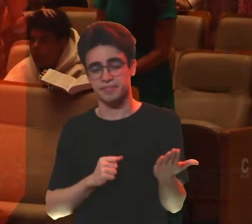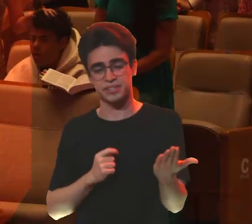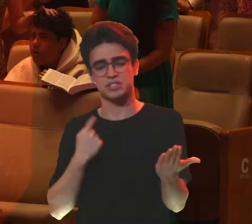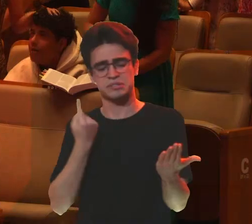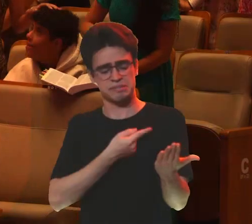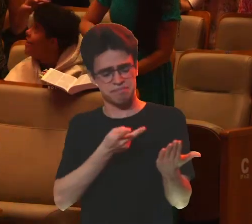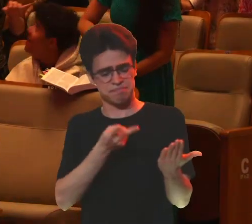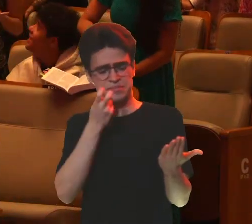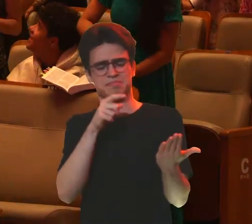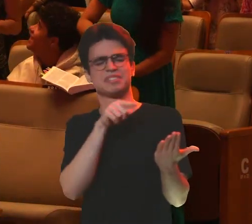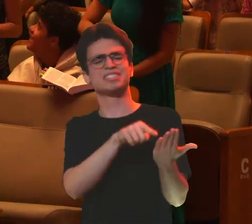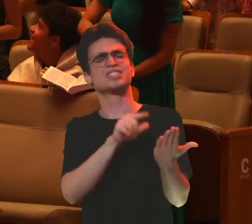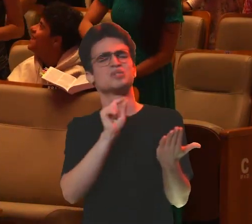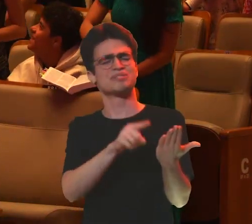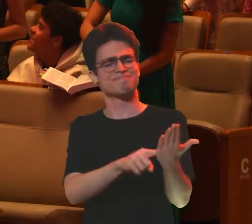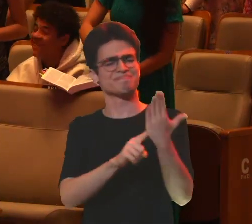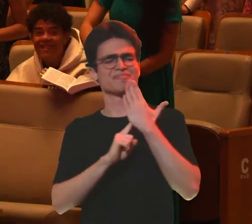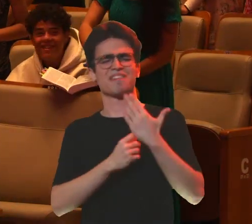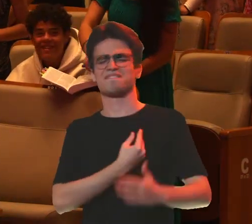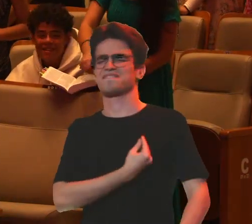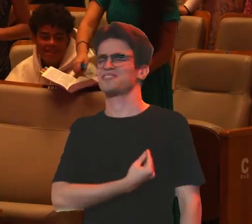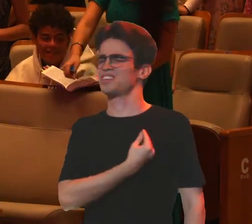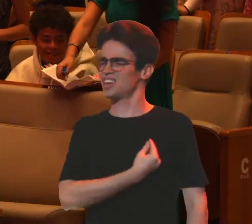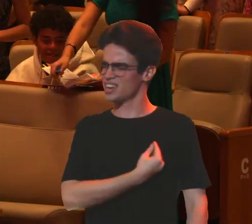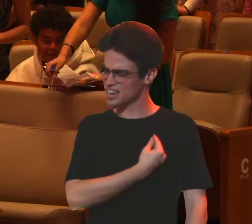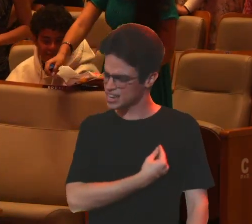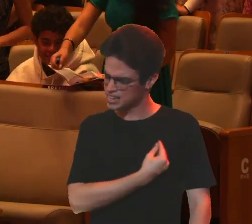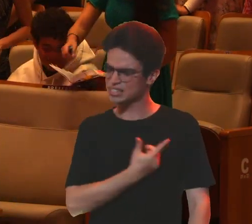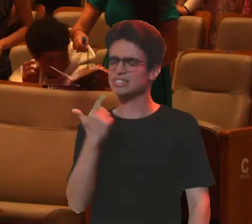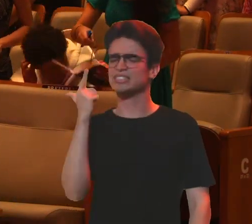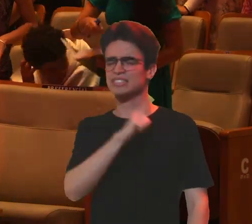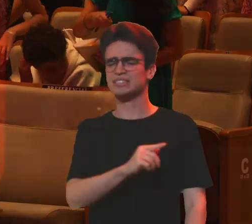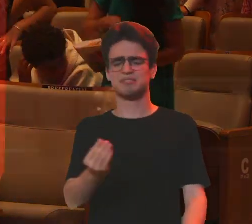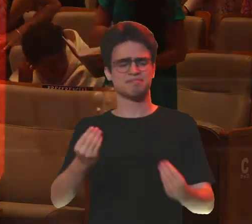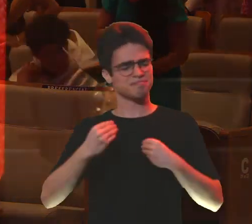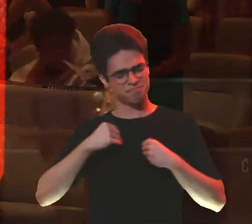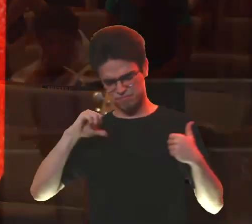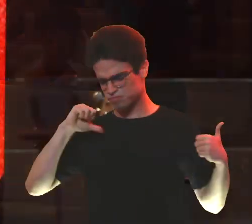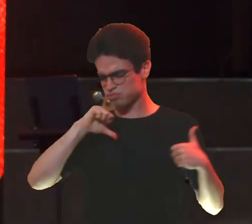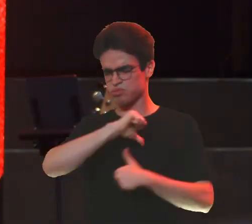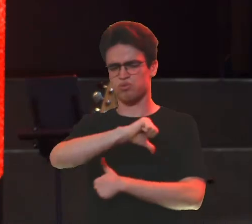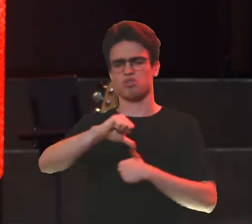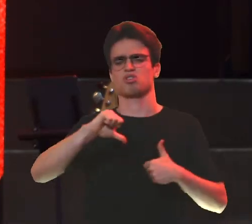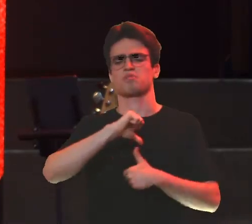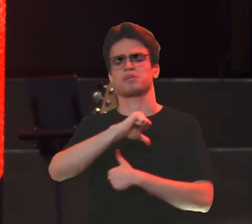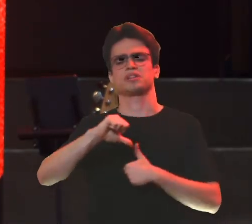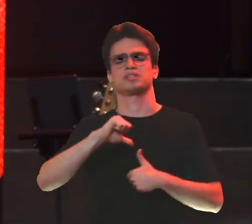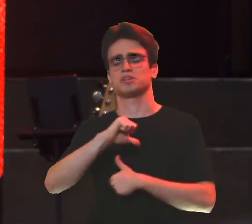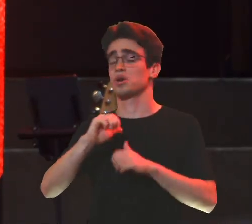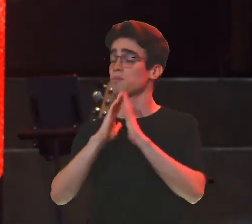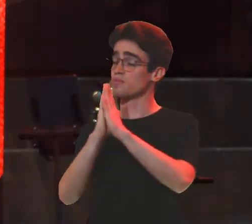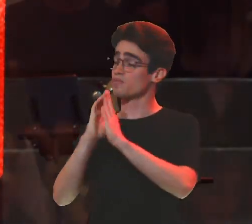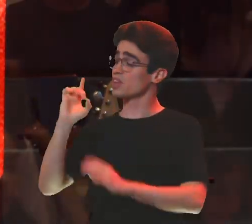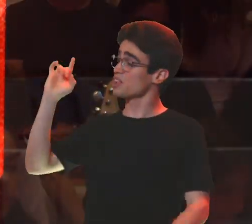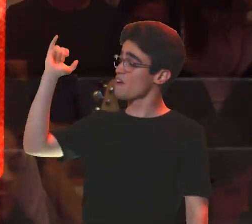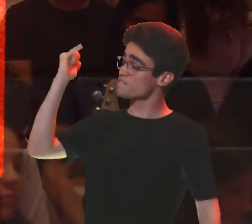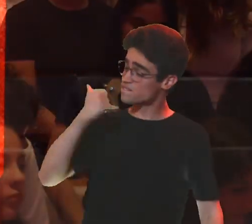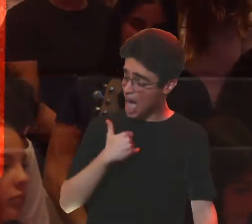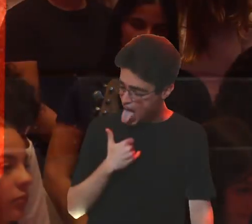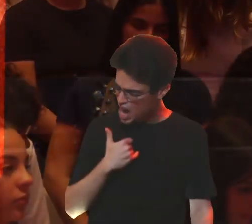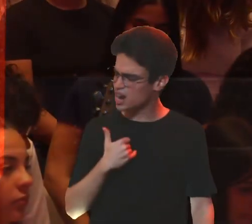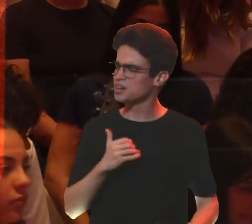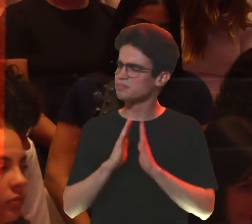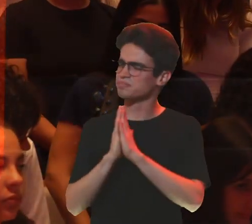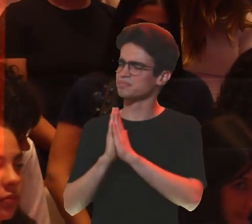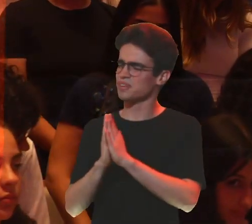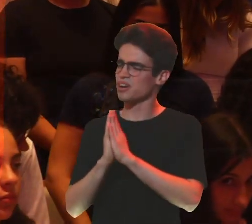reconhecemos que é uma palavra que nos traz vida e que é capaz de nos transformar. Nós te pedimos, fala com a gente agora, nos